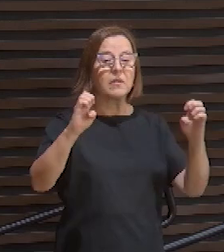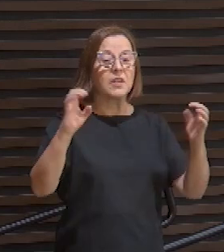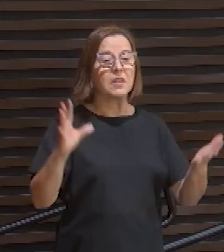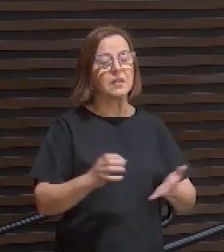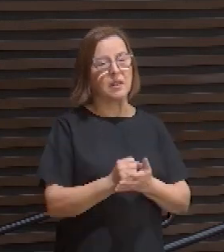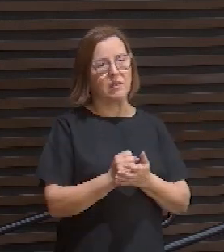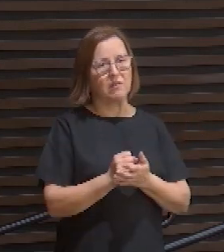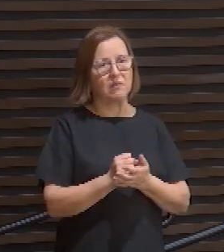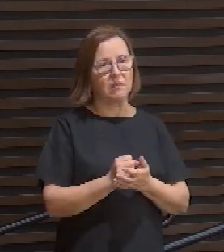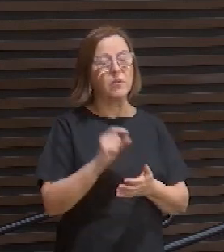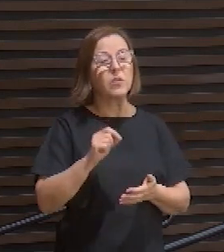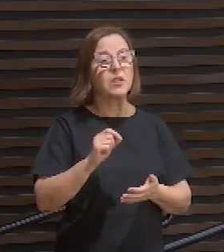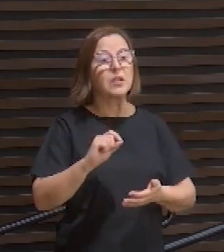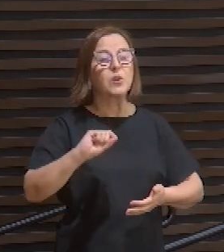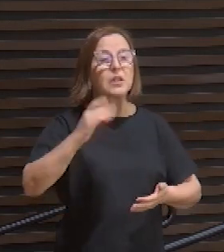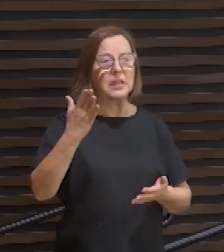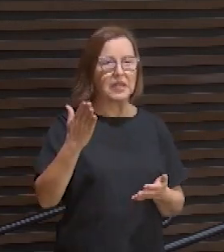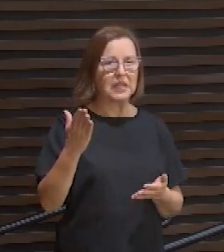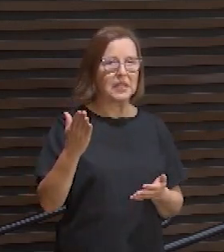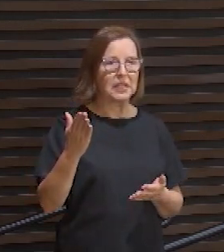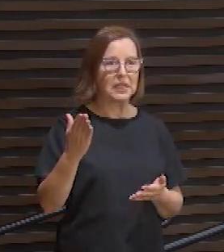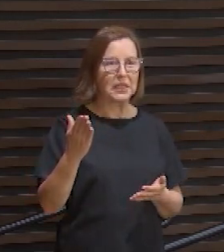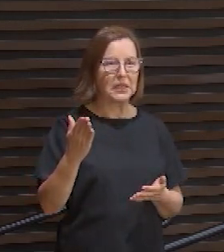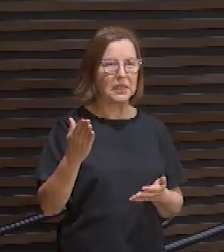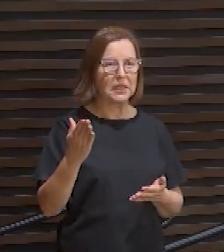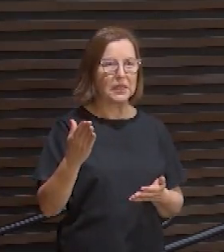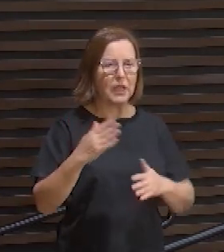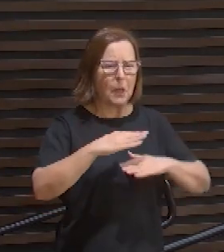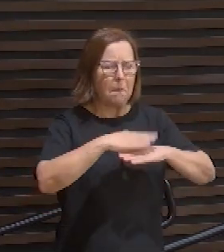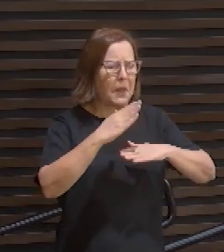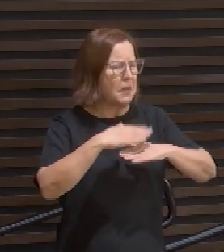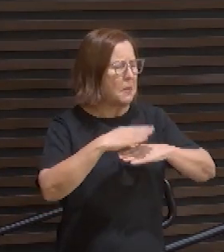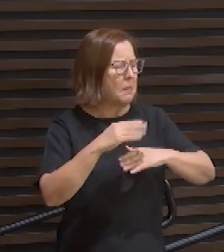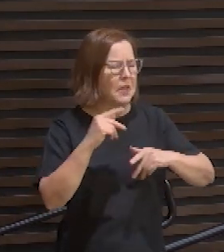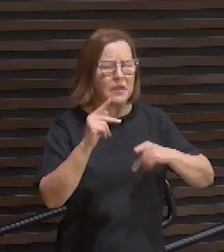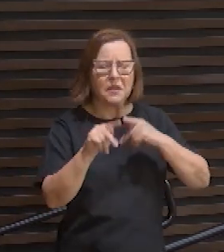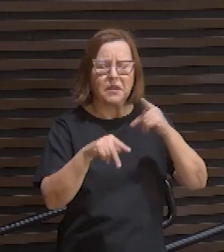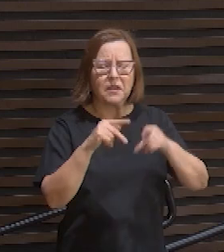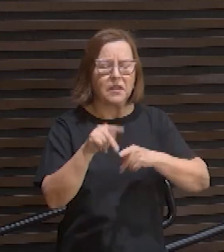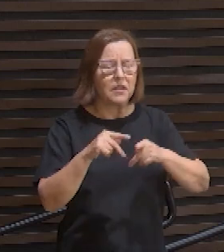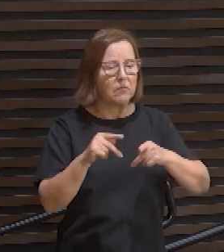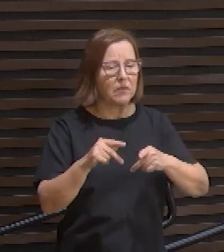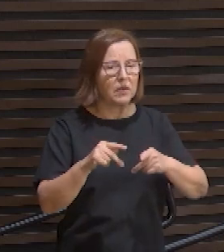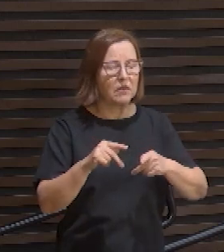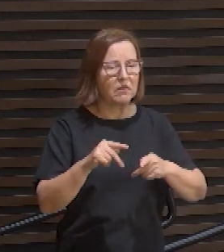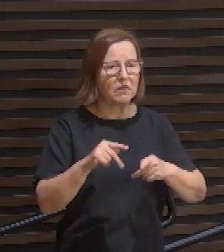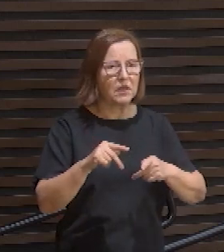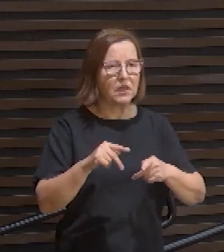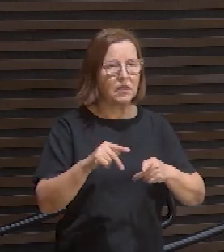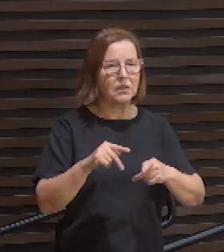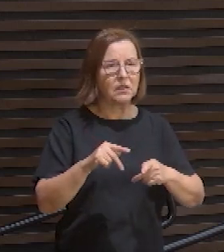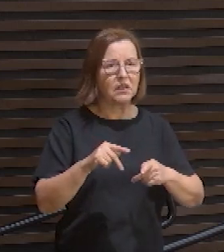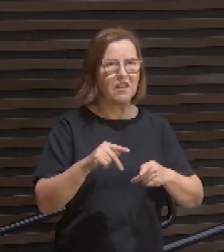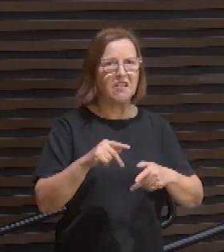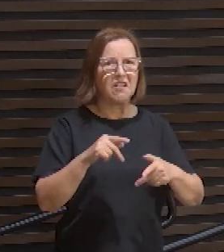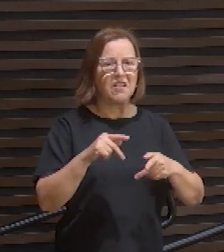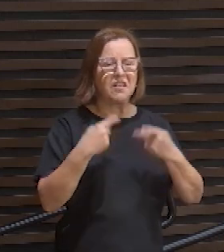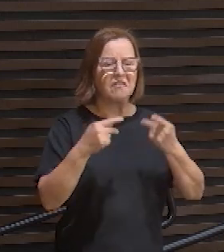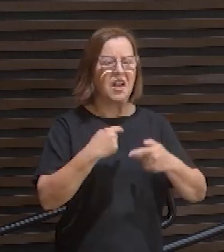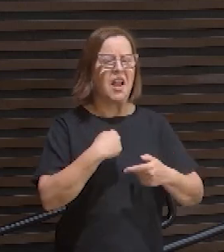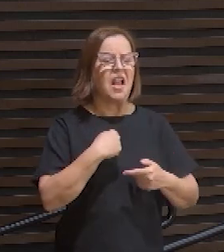crescimento numérico exponencial no número de evangélicos, sem realidade espiritual nenhuma.